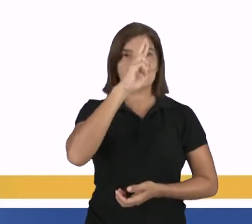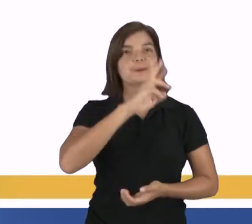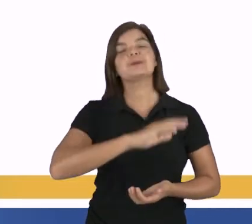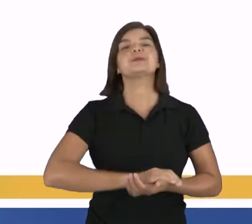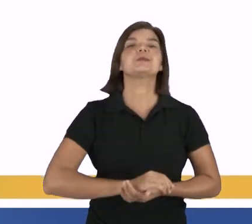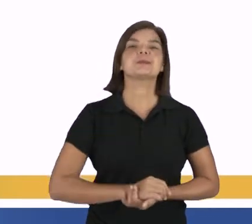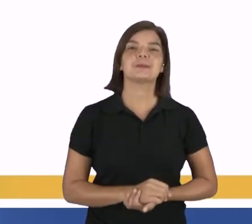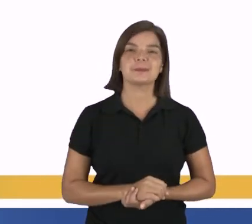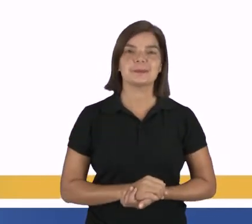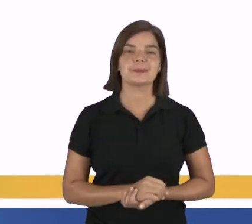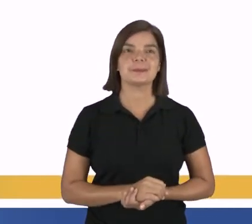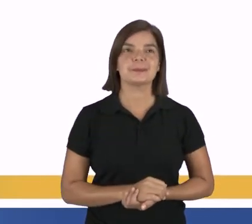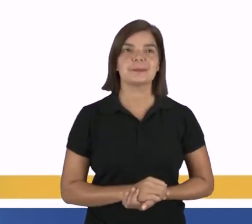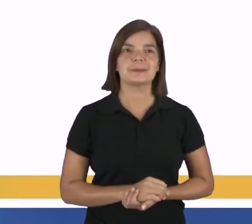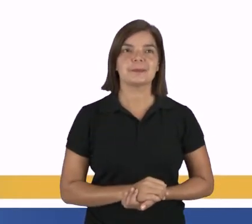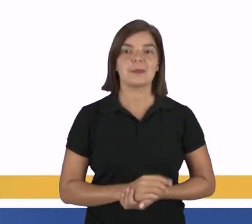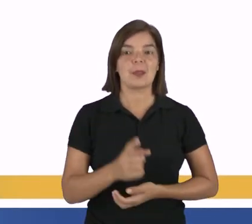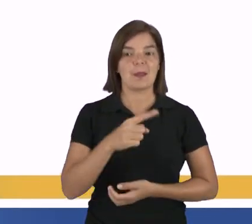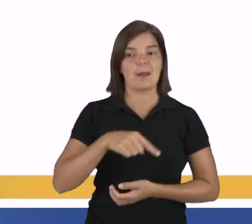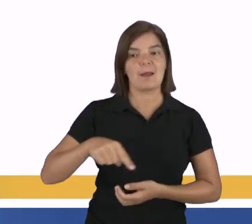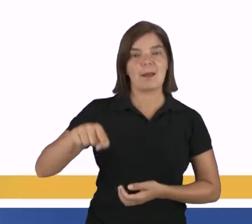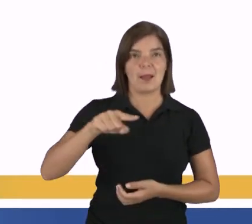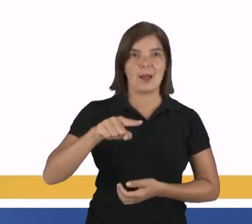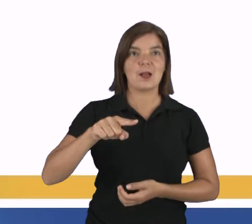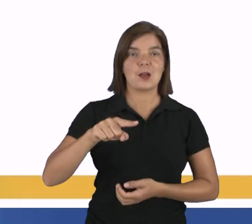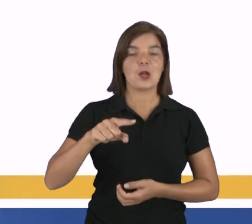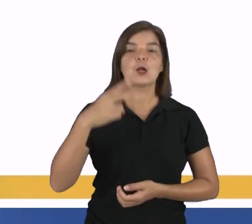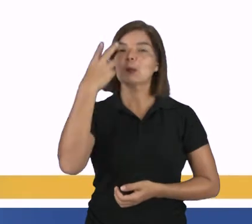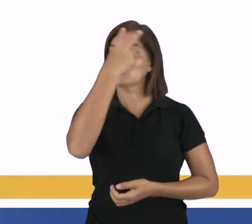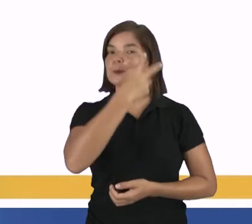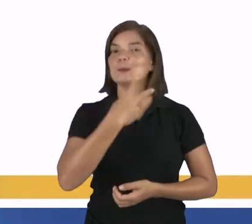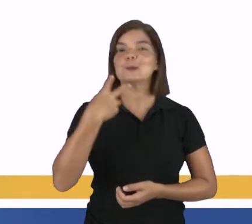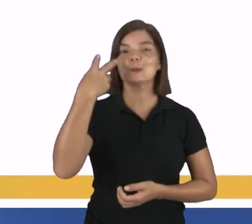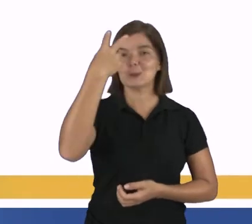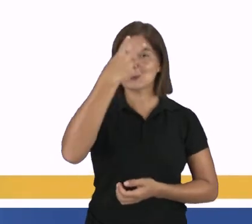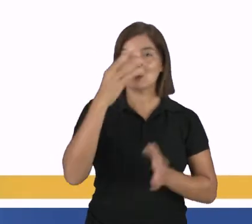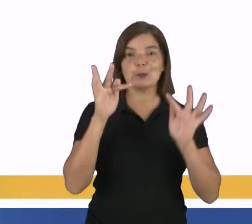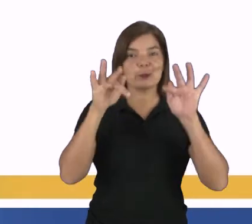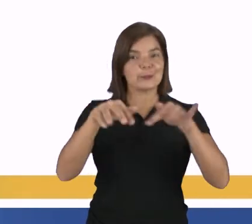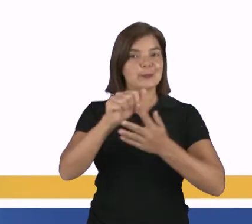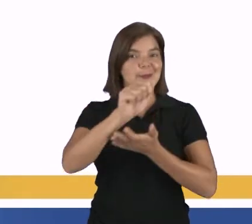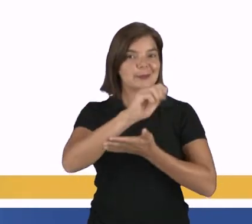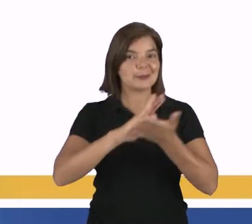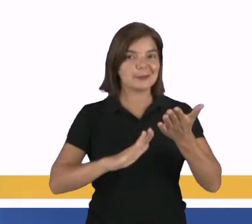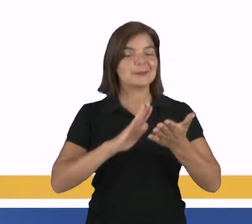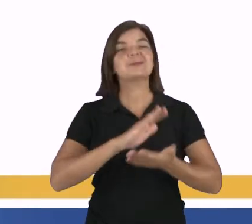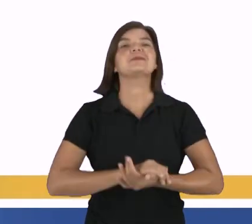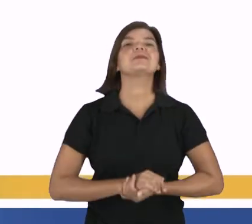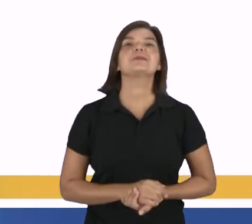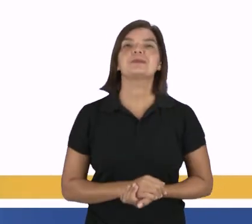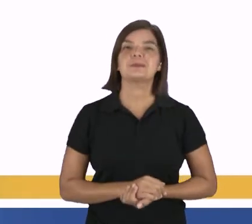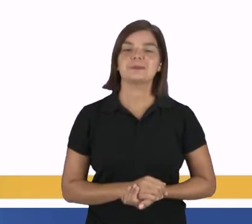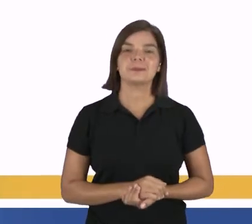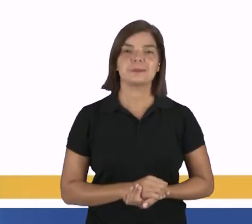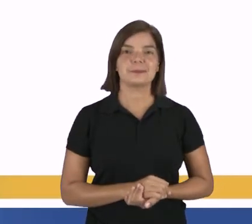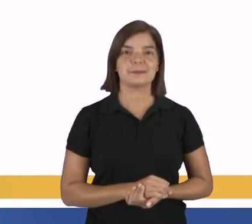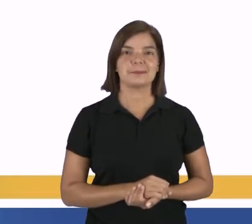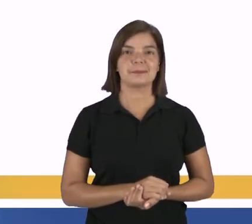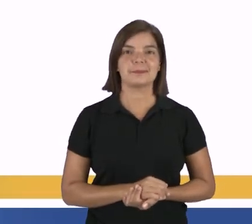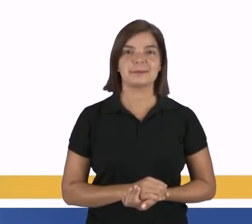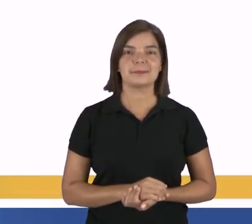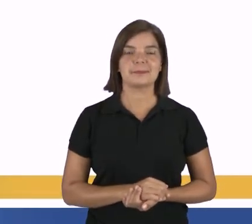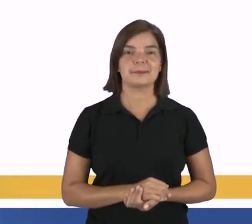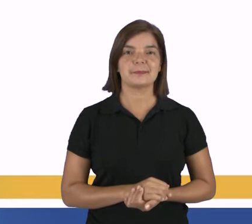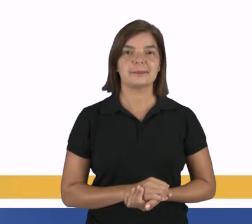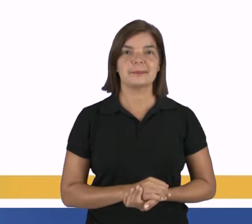an hour to have lunch. Eles levaram 2 horas para terminar a tarefa. It took them 2